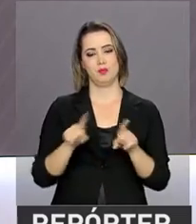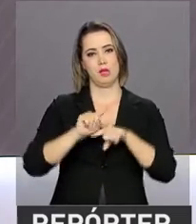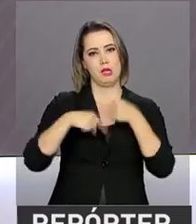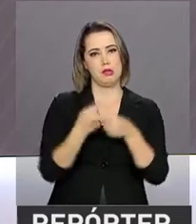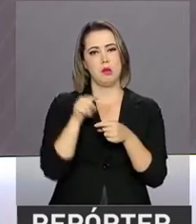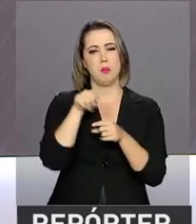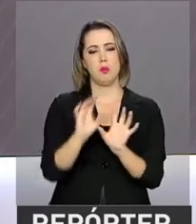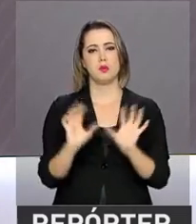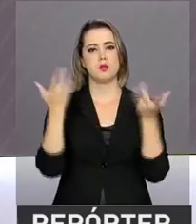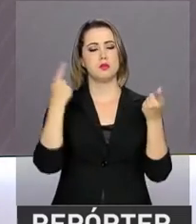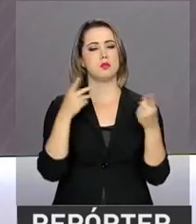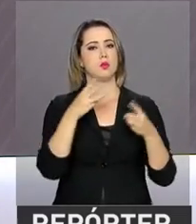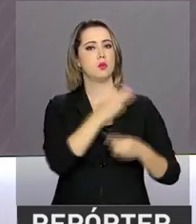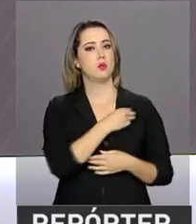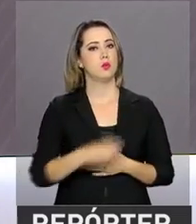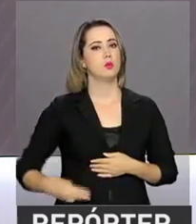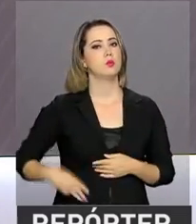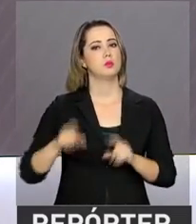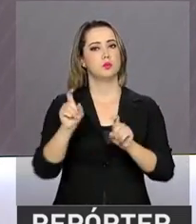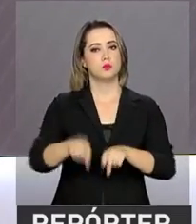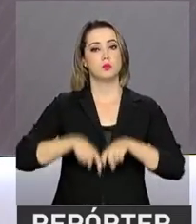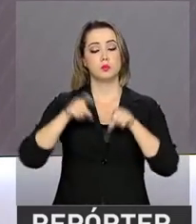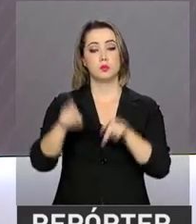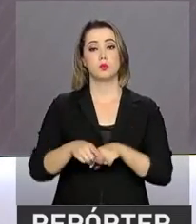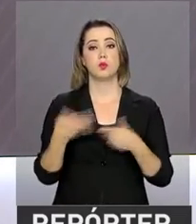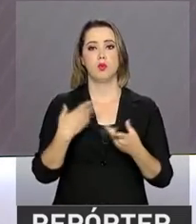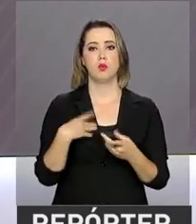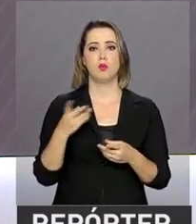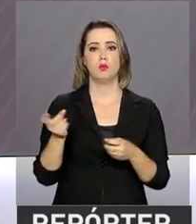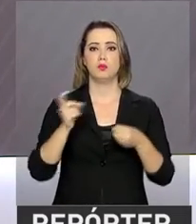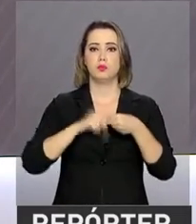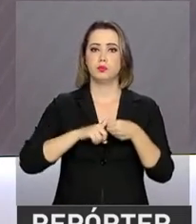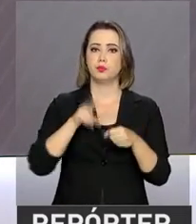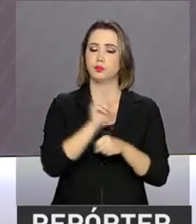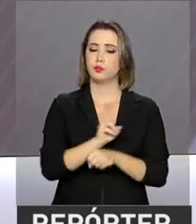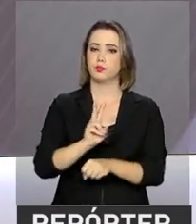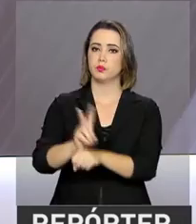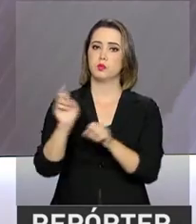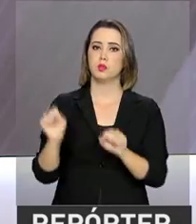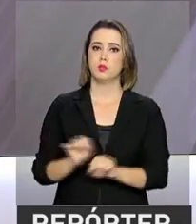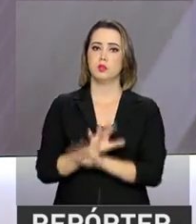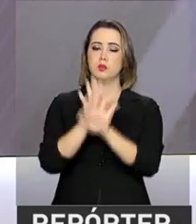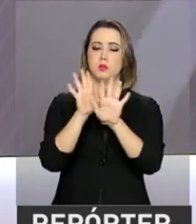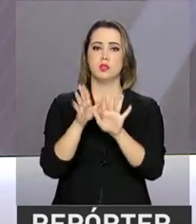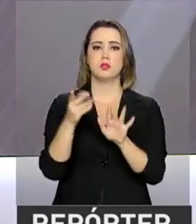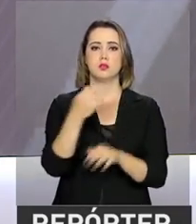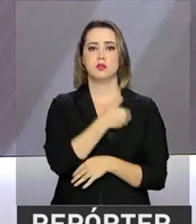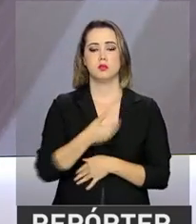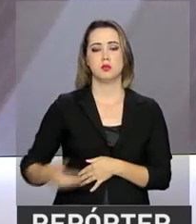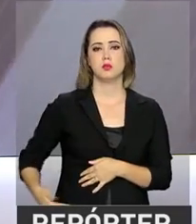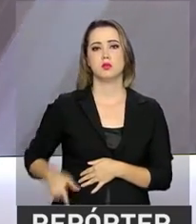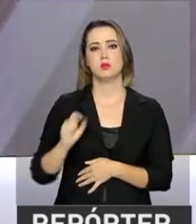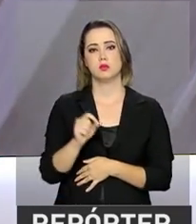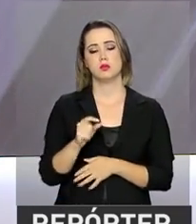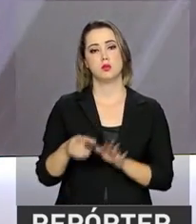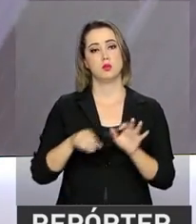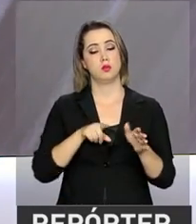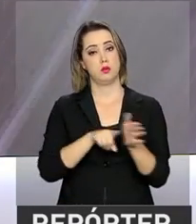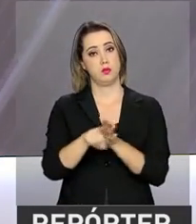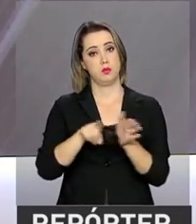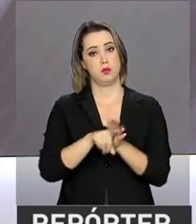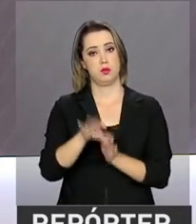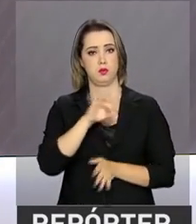o ministro da agricultura blairo maggi voltou a defender a transparência do governo brasileiro em relação à operação carne é